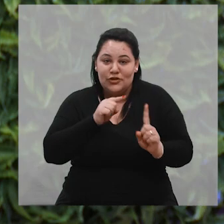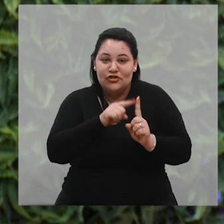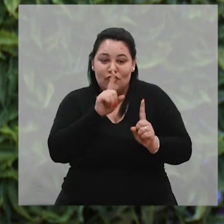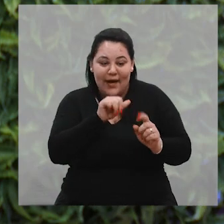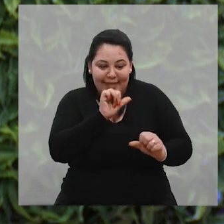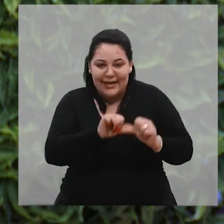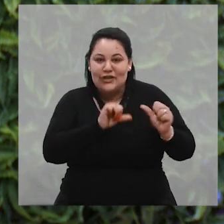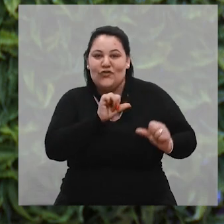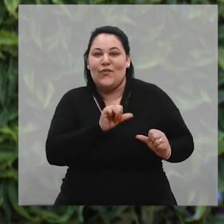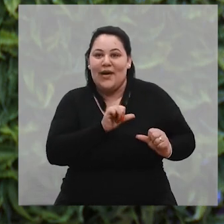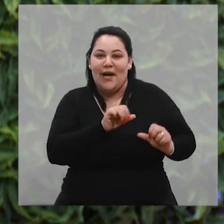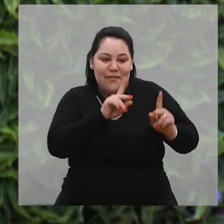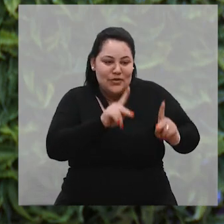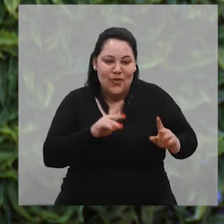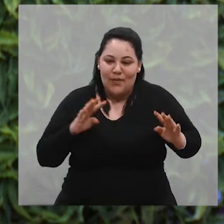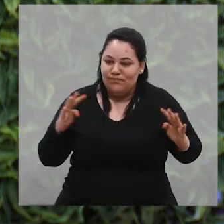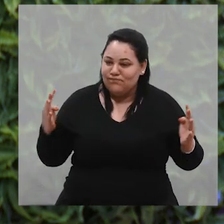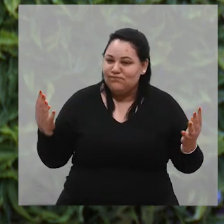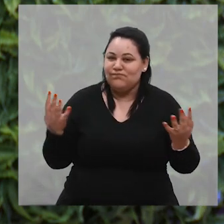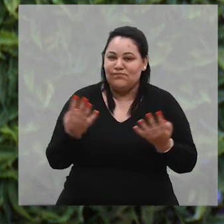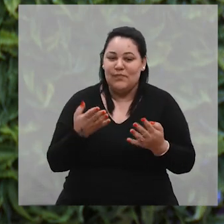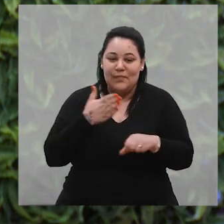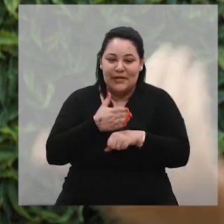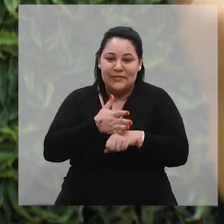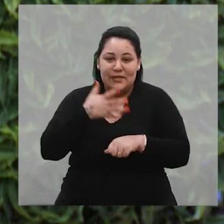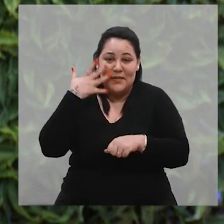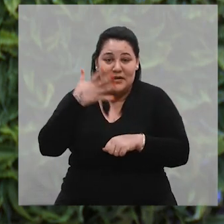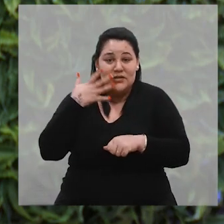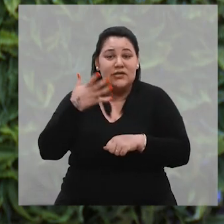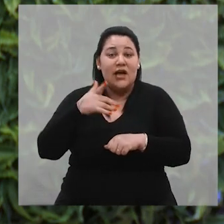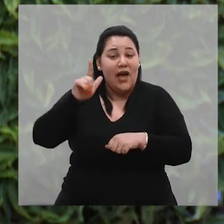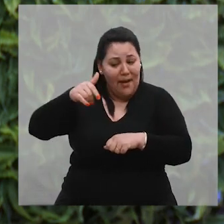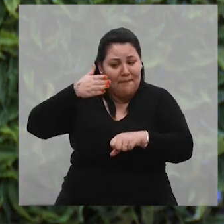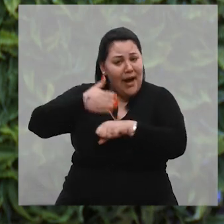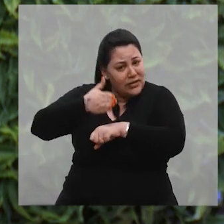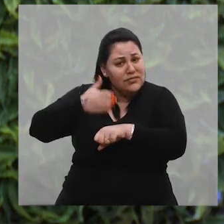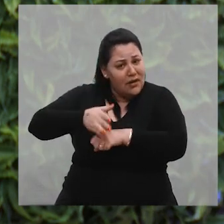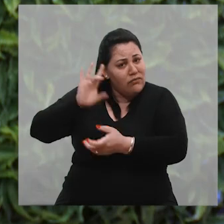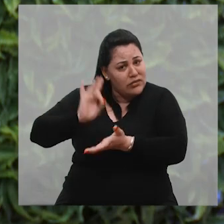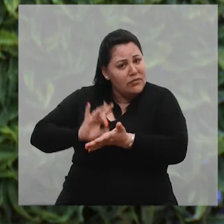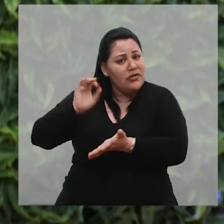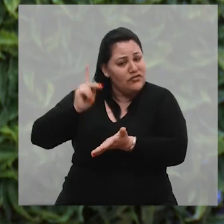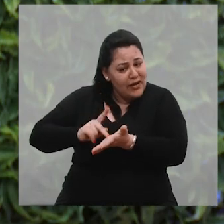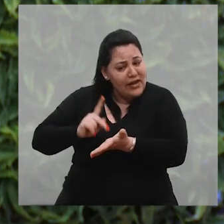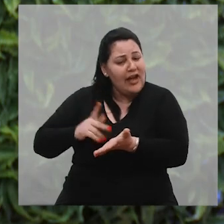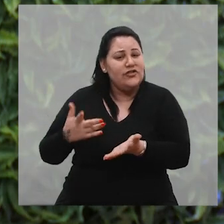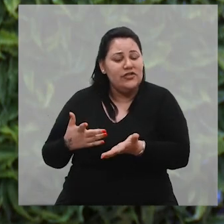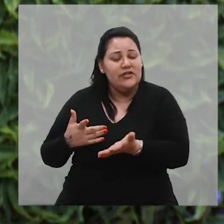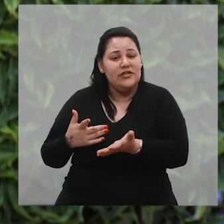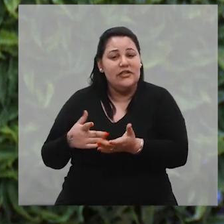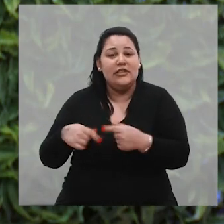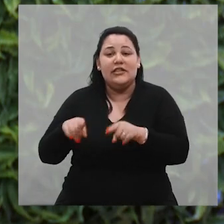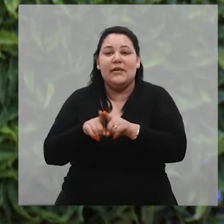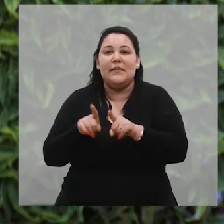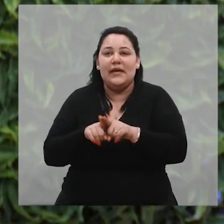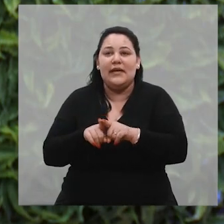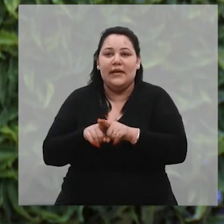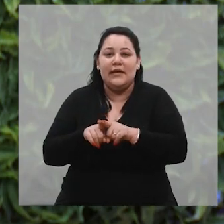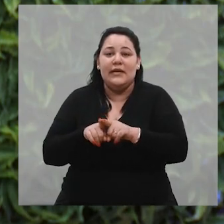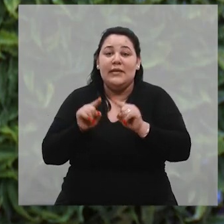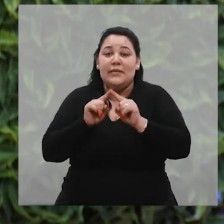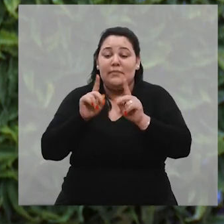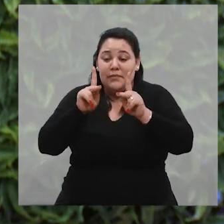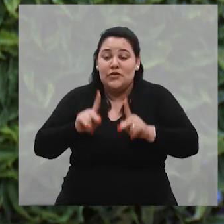tornar quem está, né, participando da palestra, é envolver eles dentro da palestra, tá participando mesmo, mas tornar